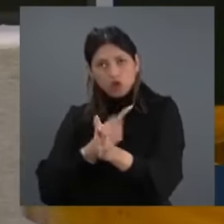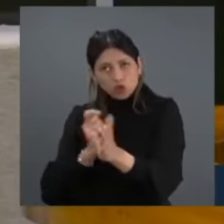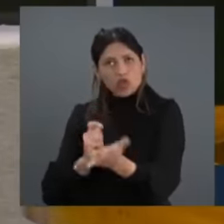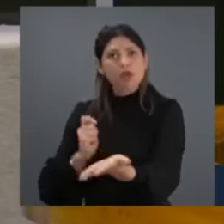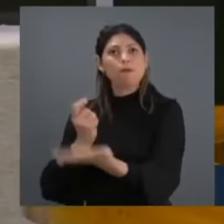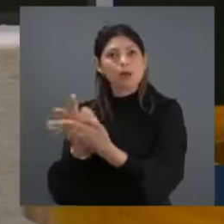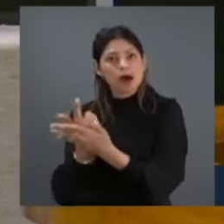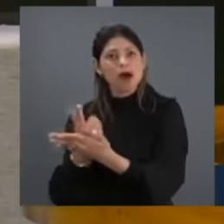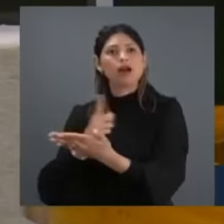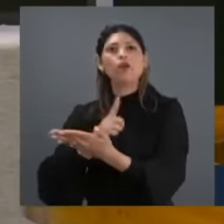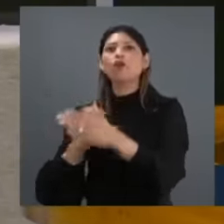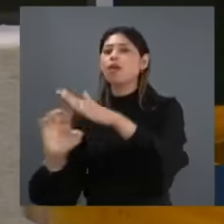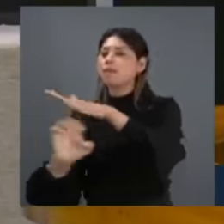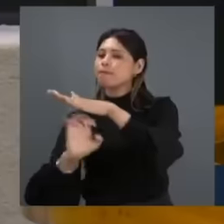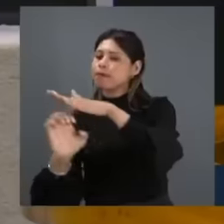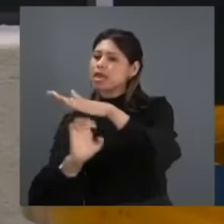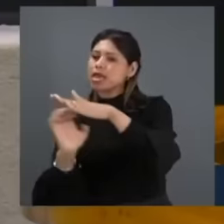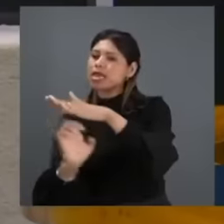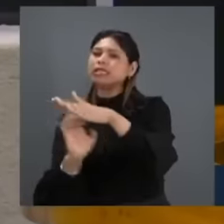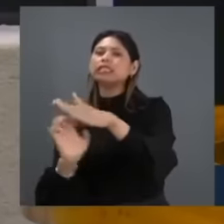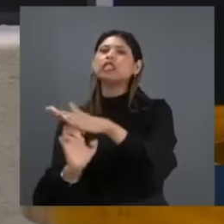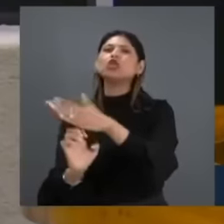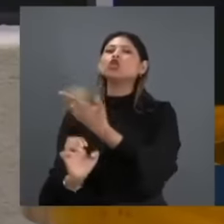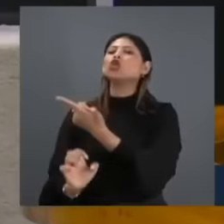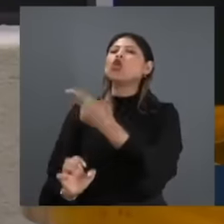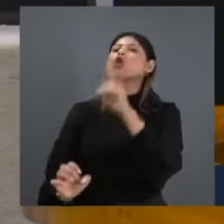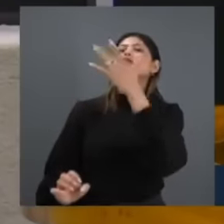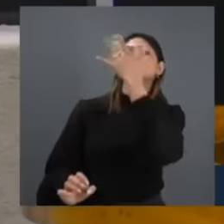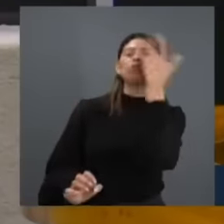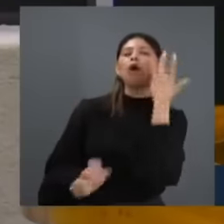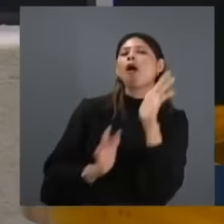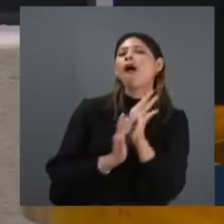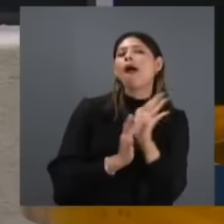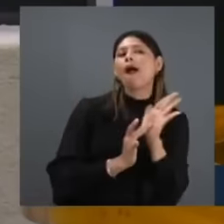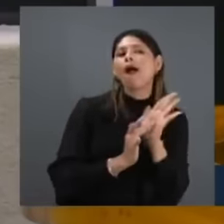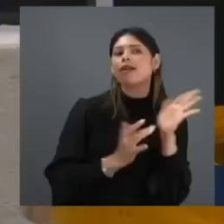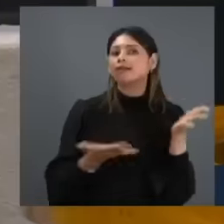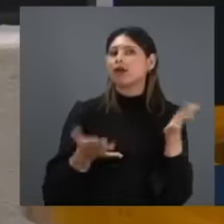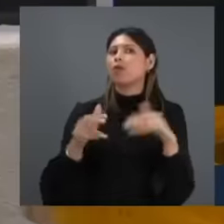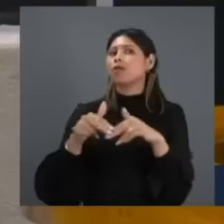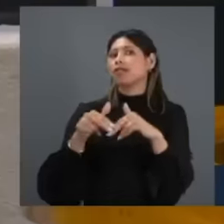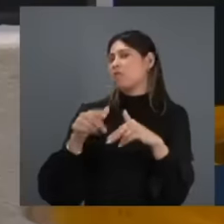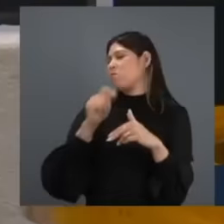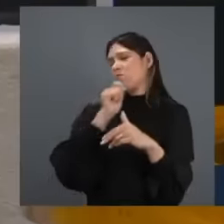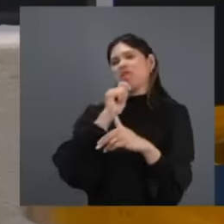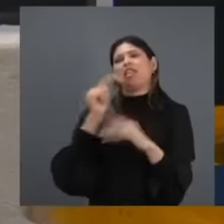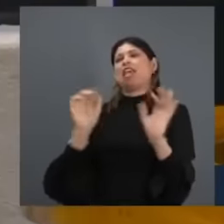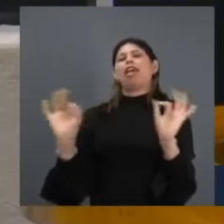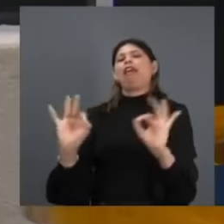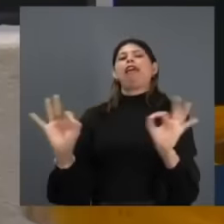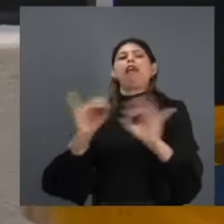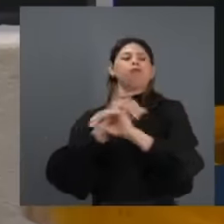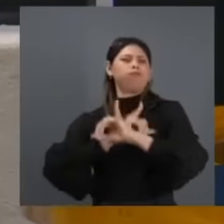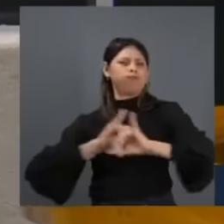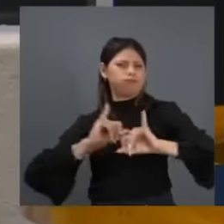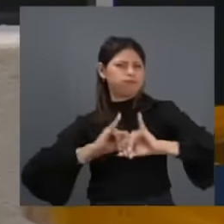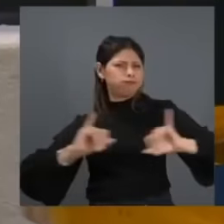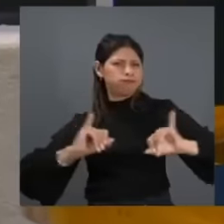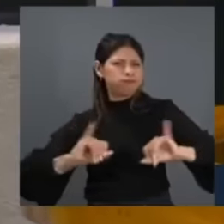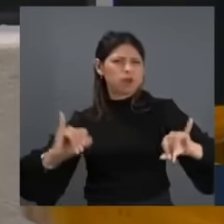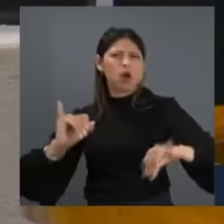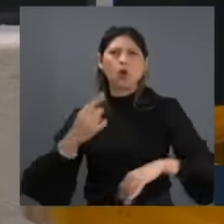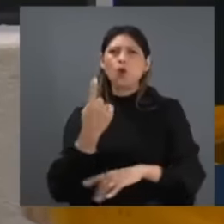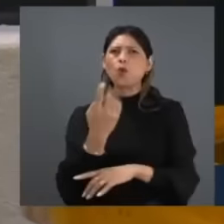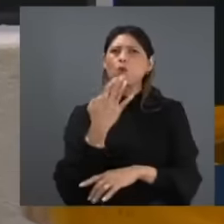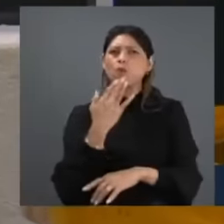que estão no nome de laranjas. E isso não está tendo a devida repercussão. Mais de R$1 bilhão do